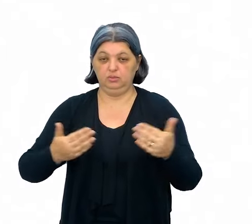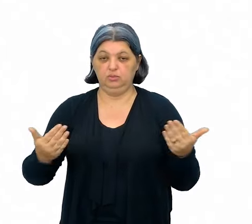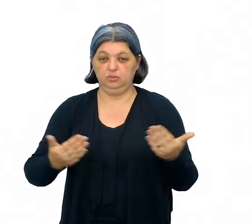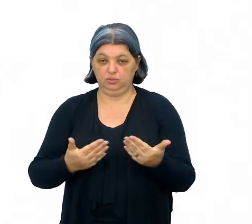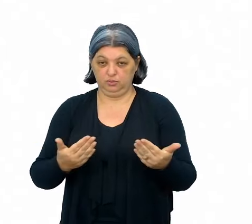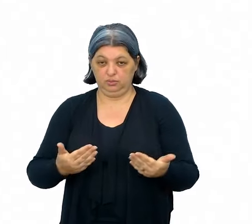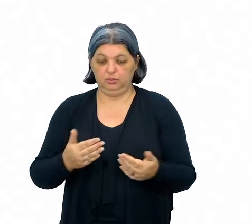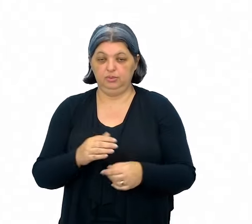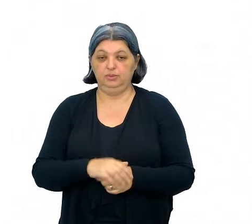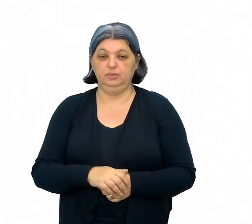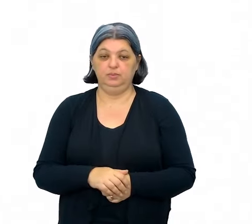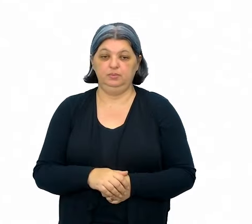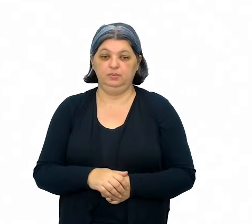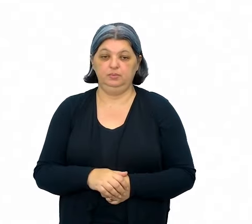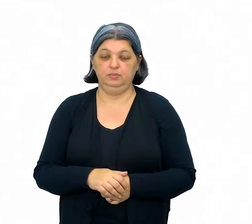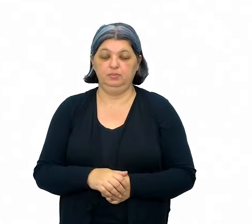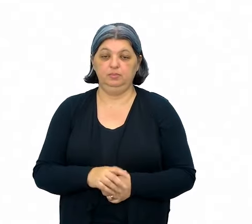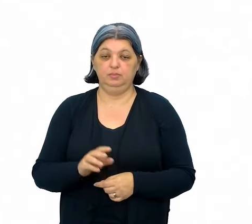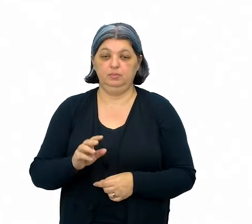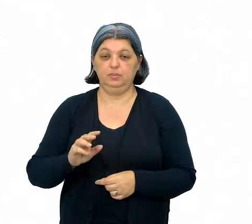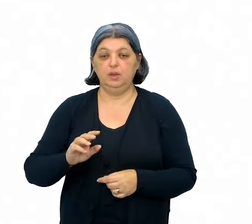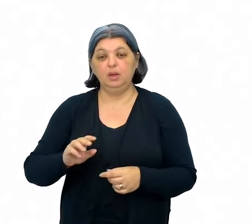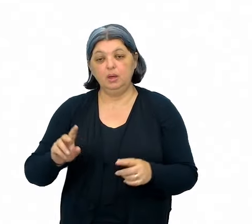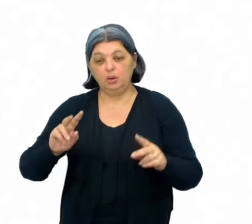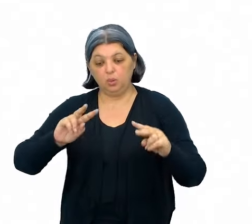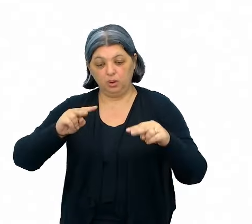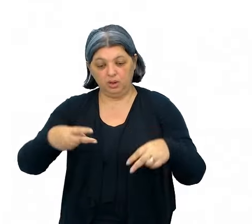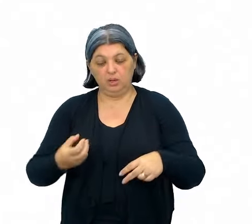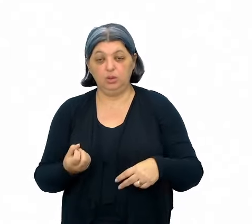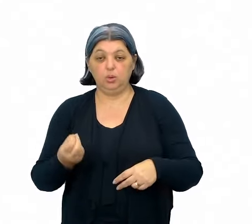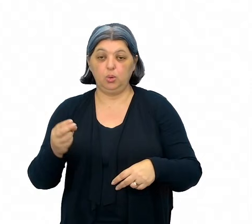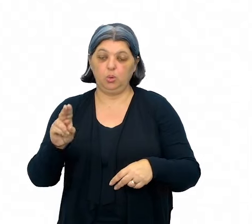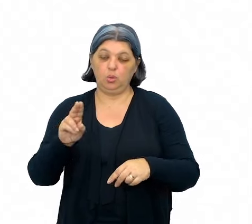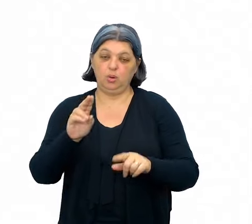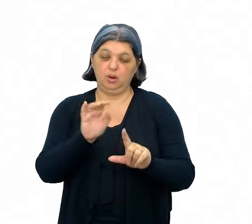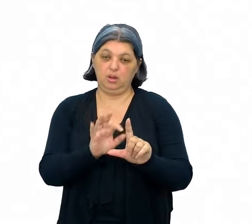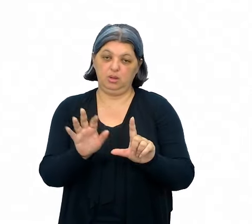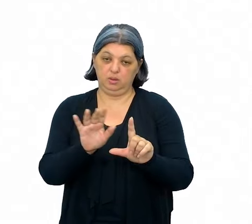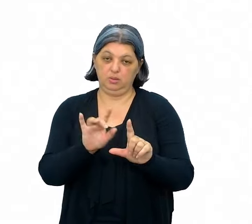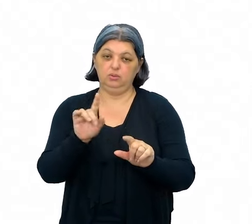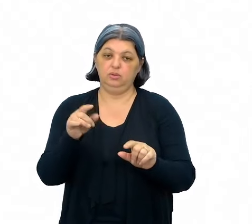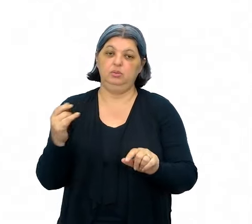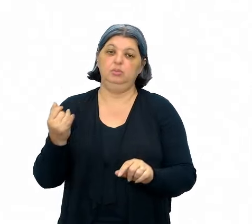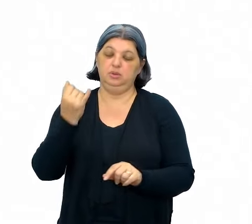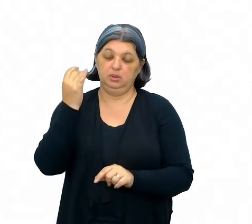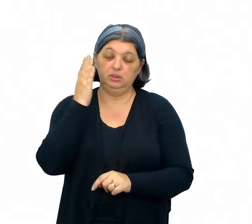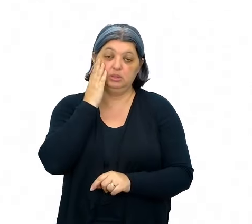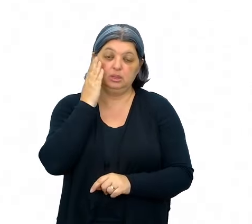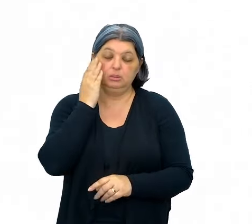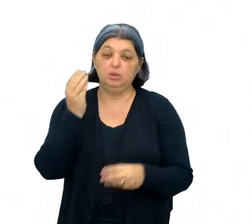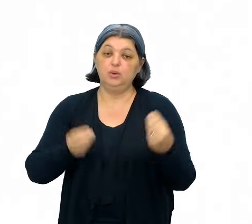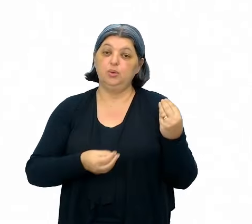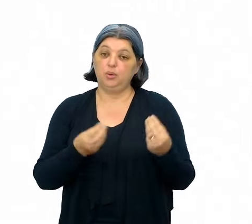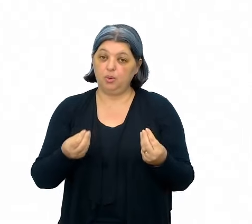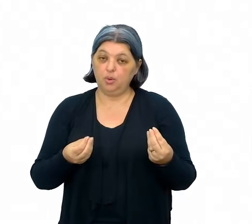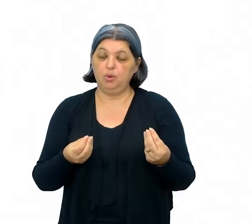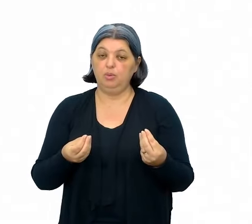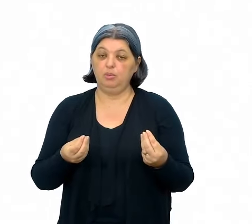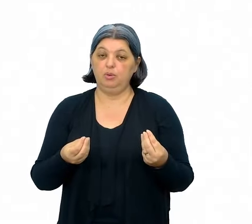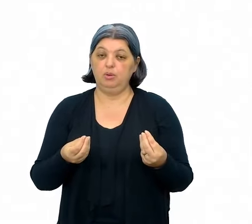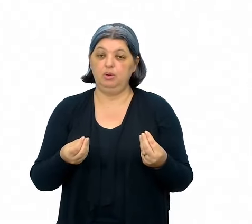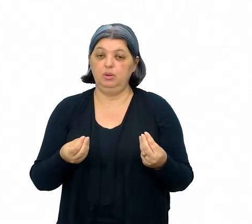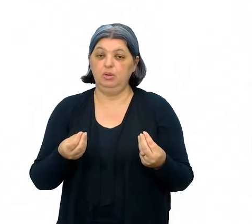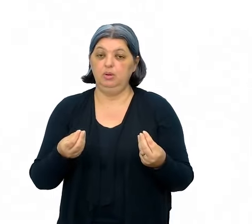encontro, acessando esse link ou QR Code, porque é muito importante sabermos como está